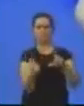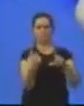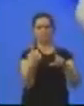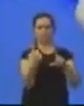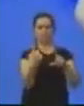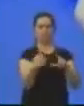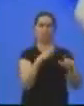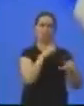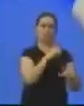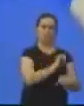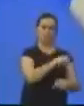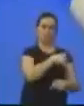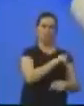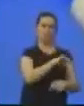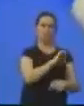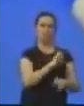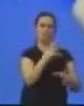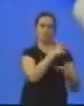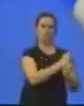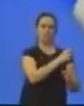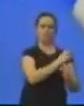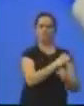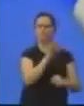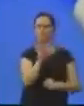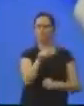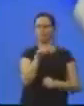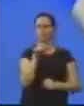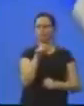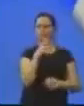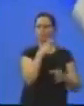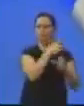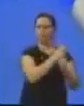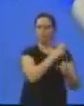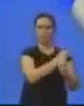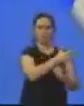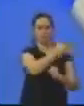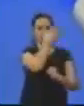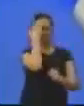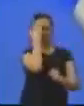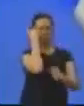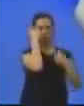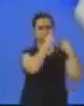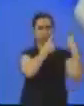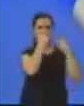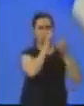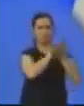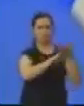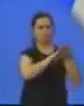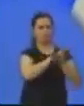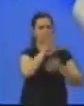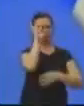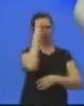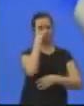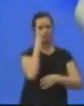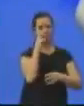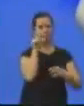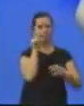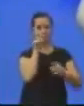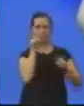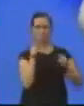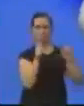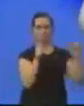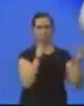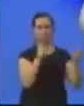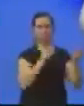quando o x tende para 1, para o ponto que vai dar problema. Ninguém vai ficar preocupado com o que acontece fora desse ponto. Porque ali